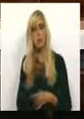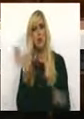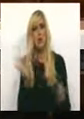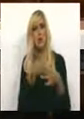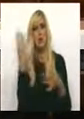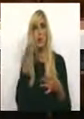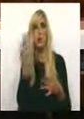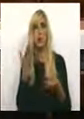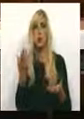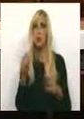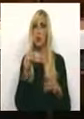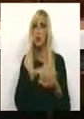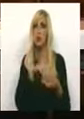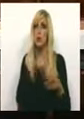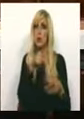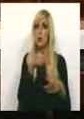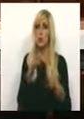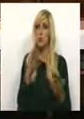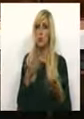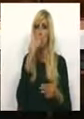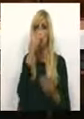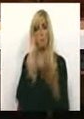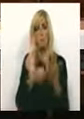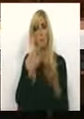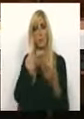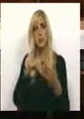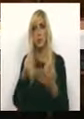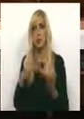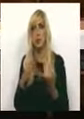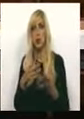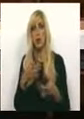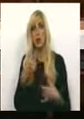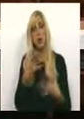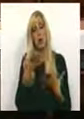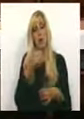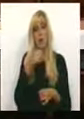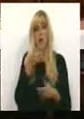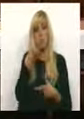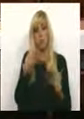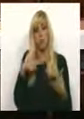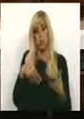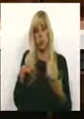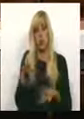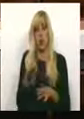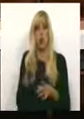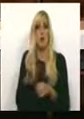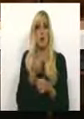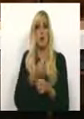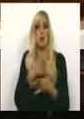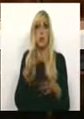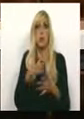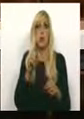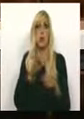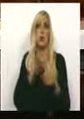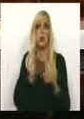no âmbito da presente petição. Portugal é o maior produtor mundial de cortiça e o montado de sobro é o